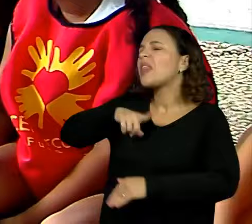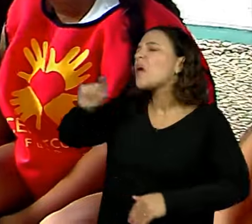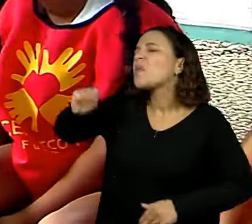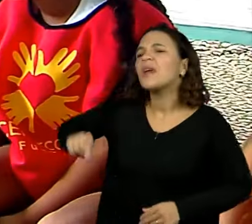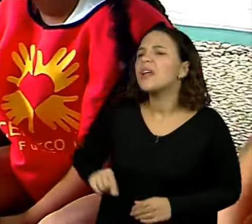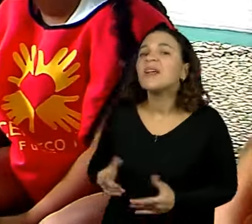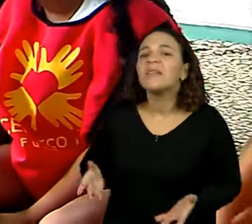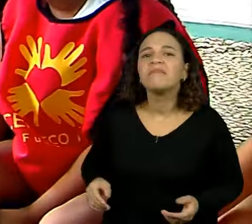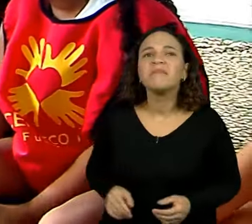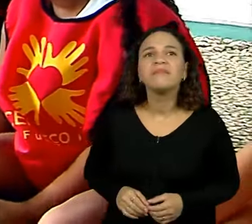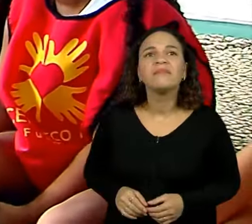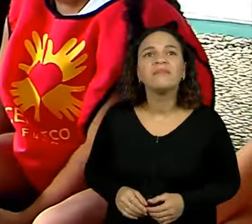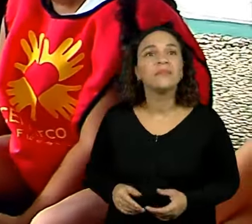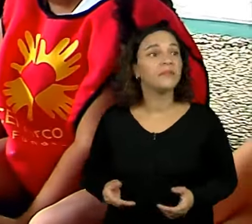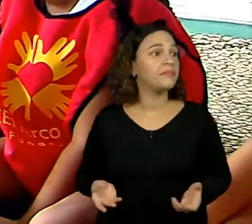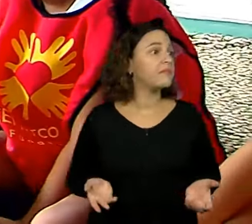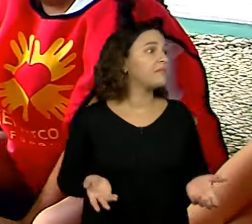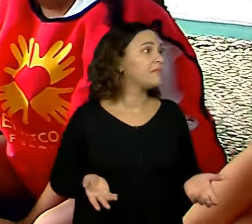Me conta.